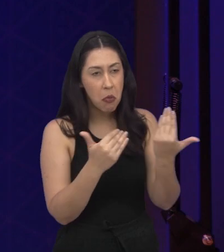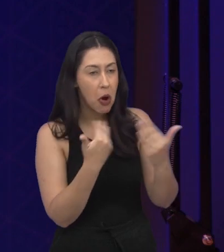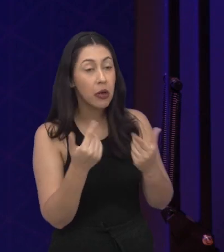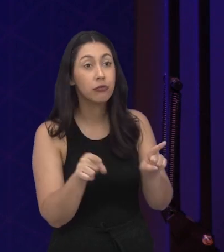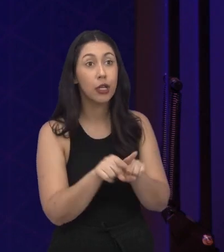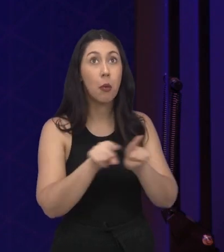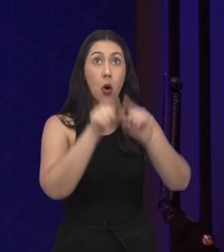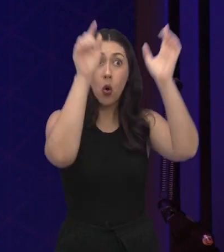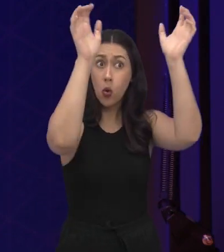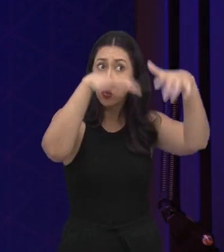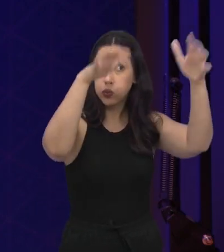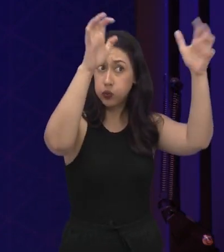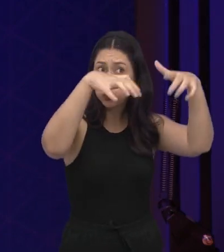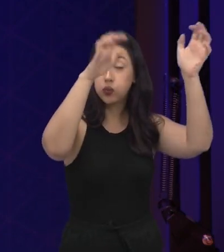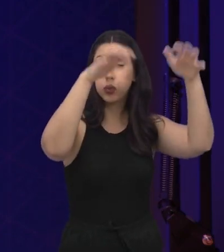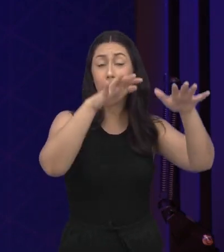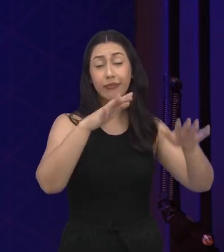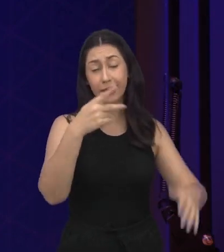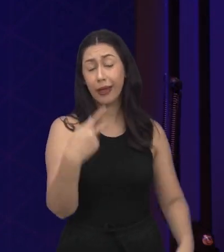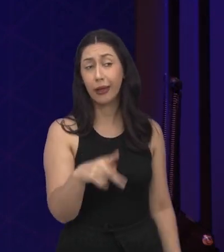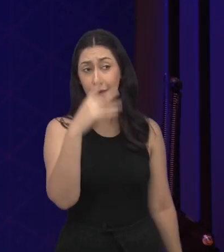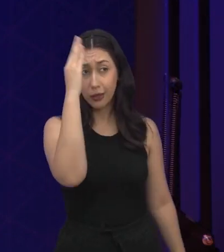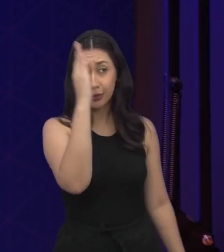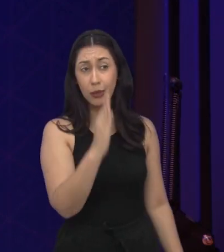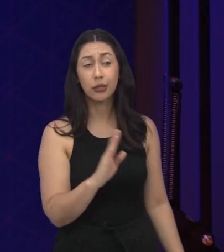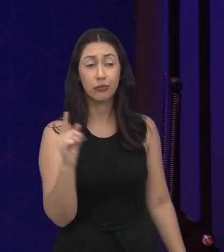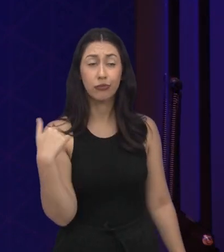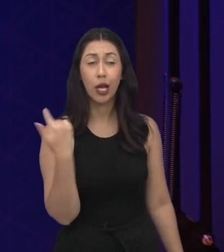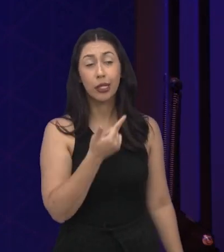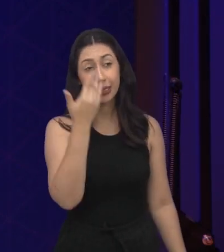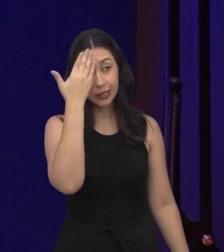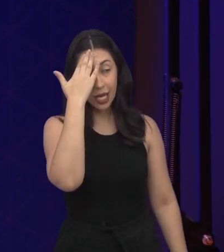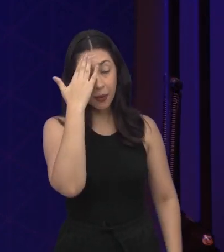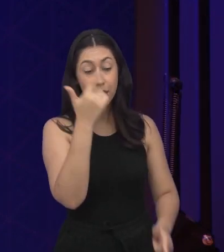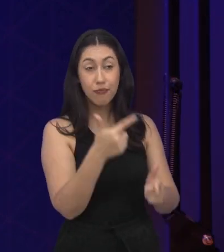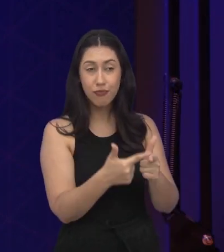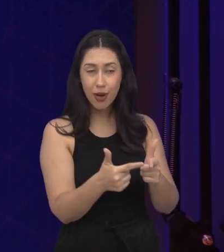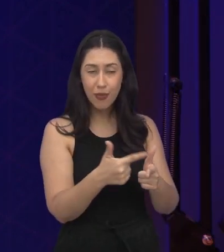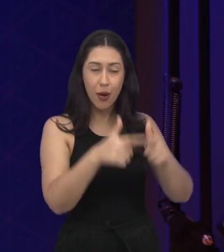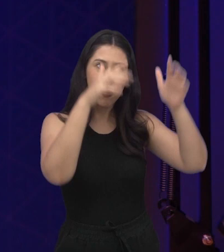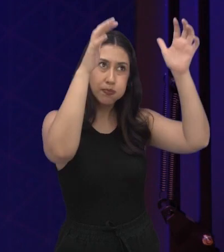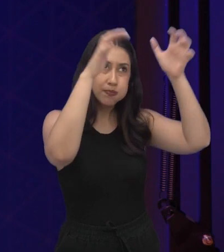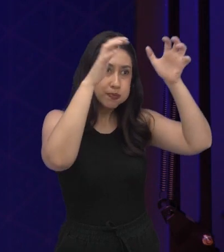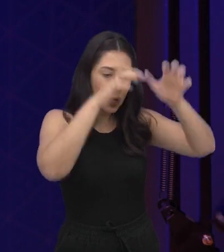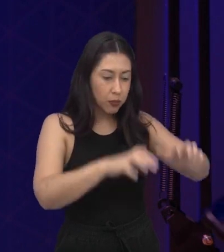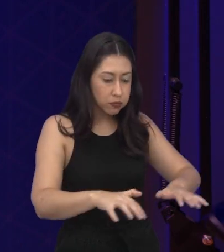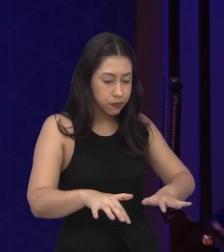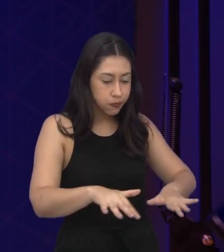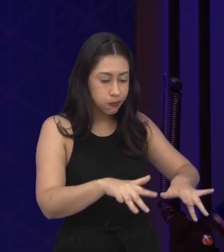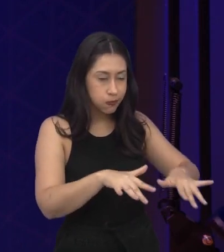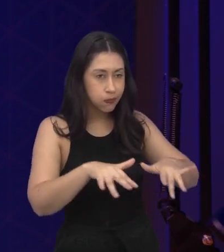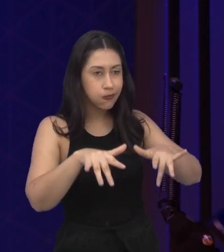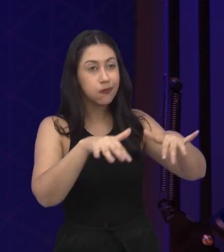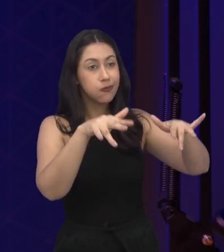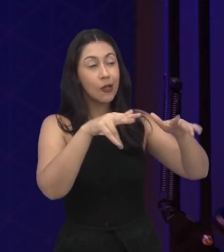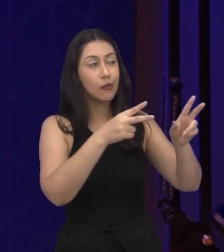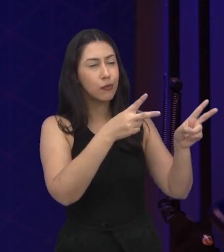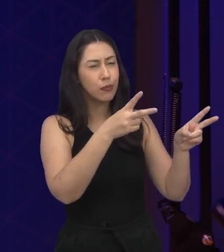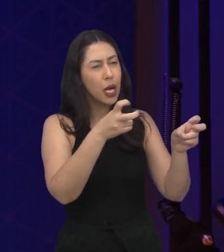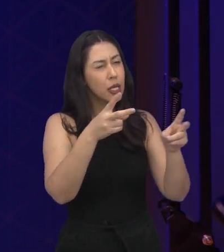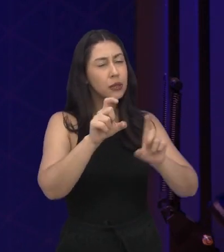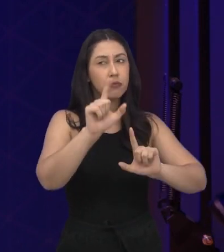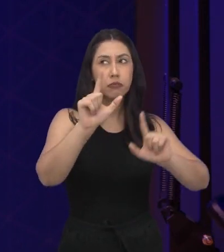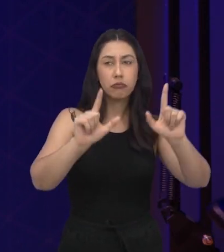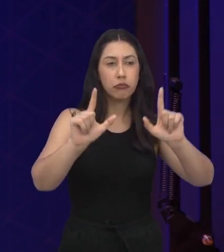intensas, volumosas e concentradas, e aqui no Brasil a gente também sabe que a gente tem muito problema com enchente, e a gente vê muito isso